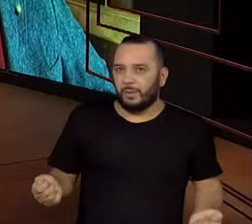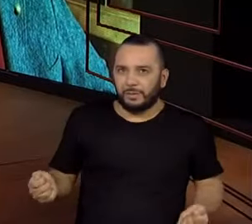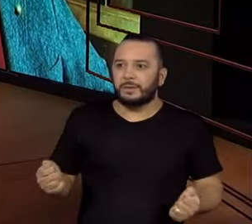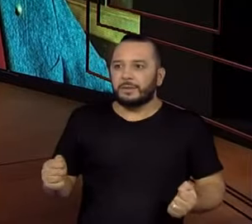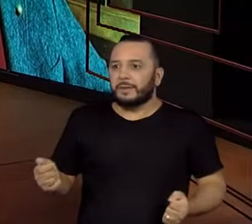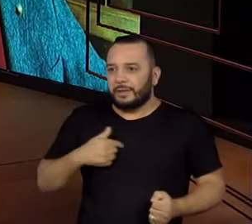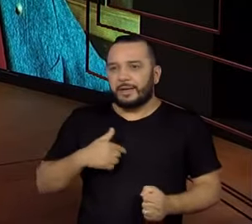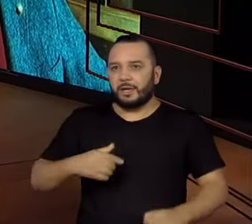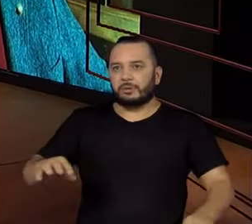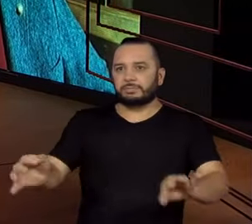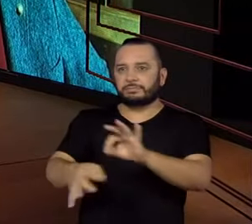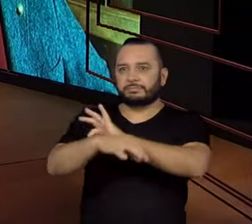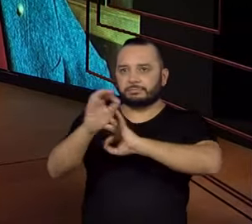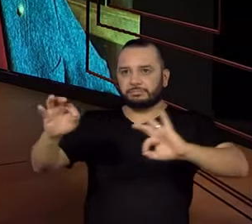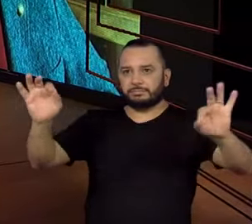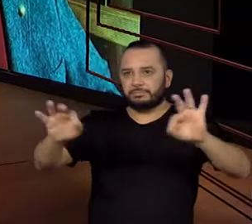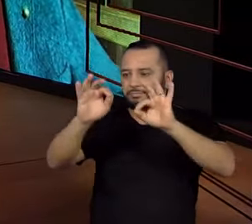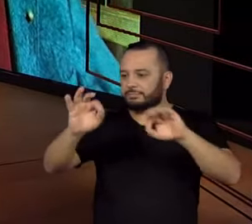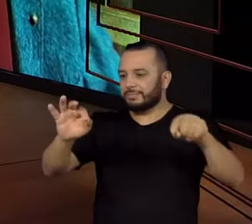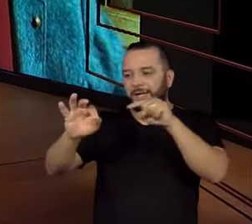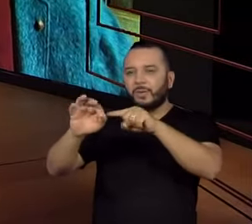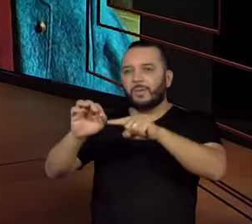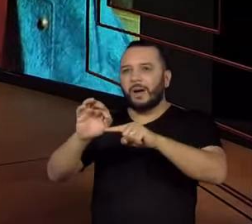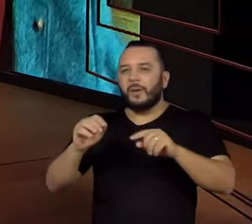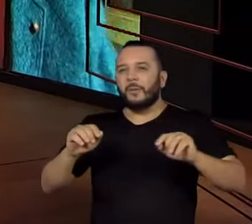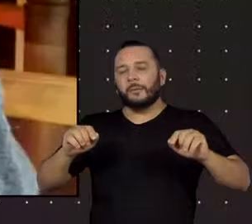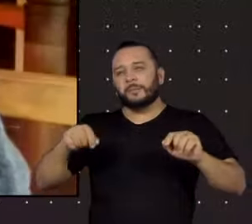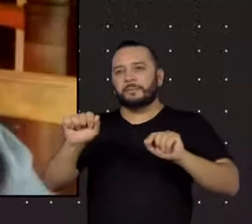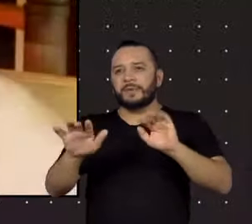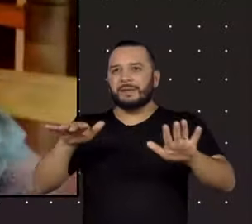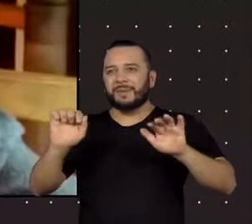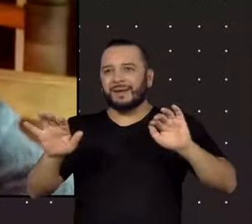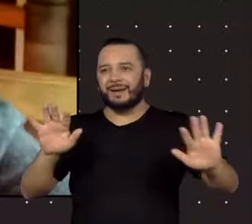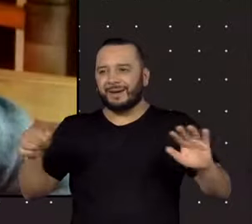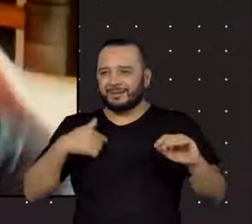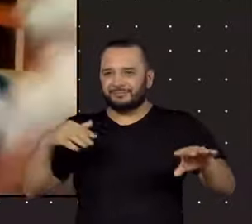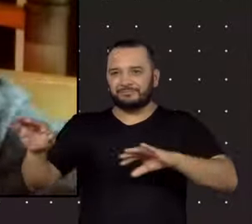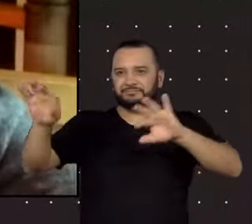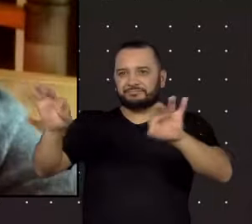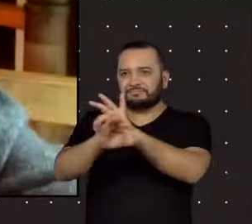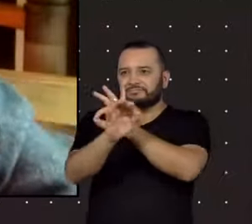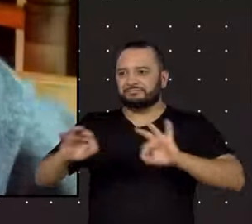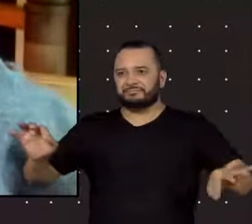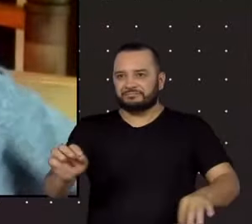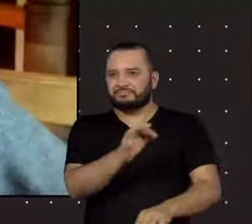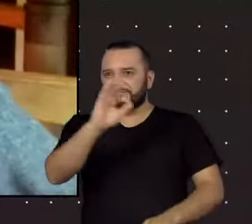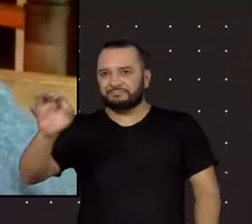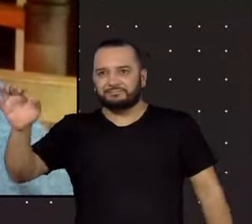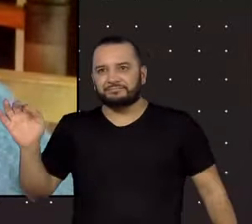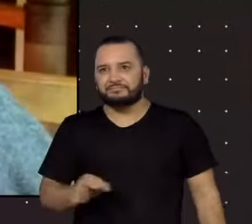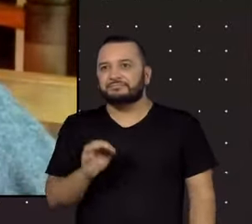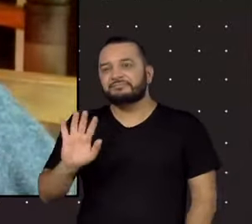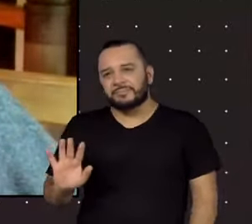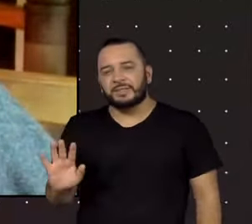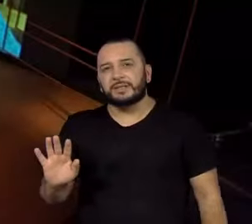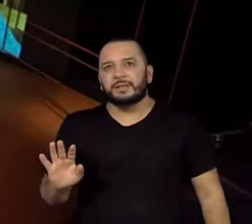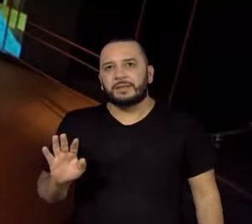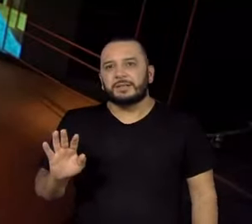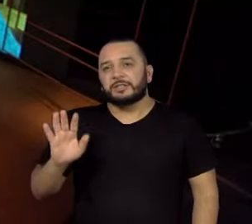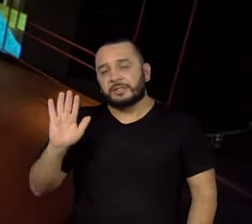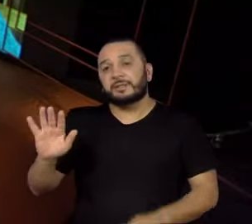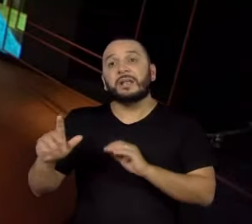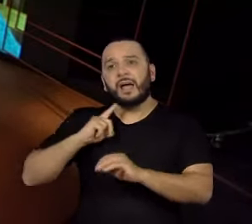um tipo de representação visual e gestual, digamos assim, melhor, ele